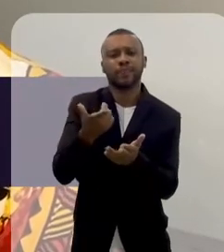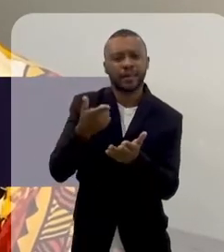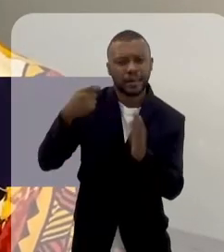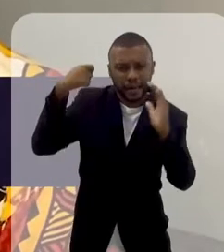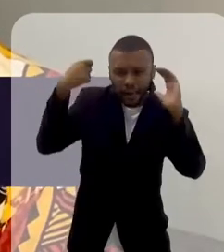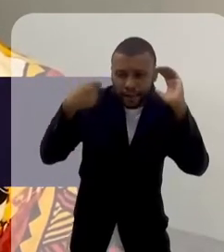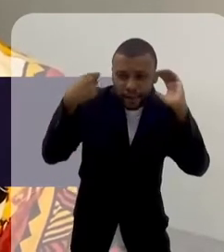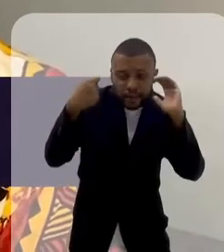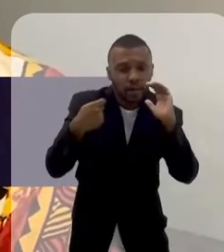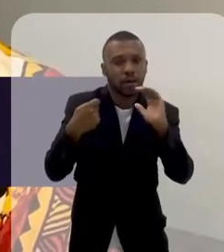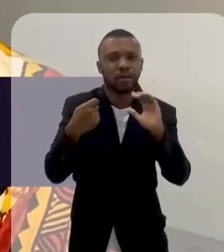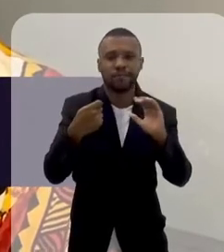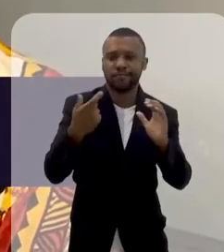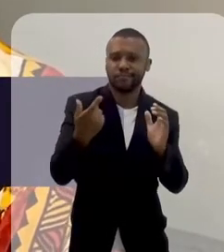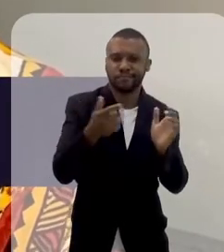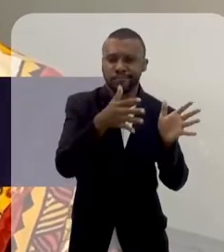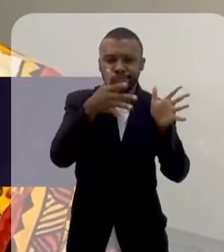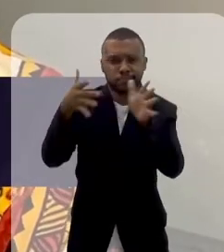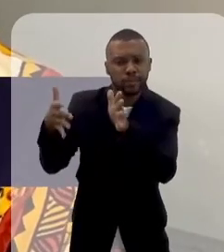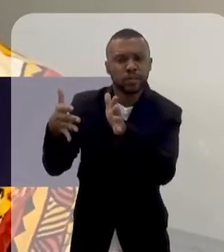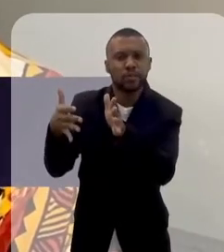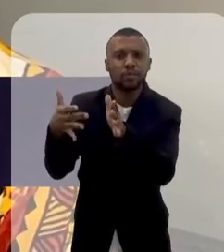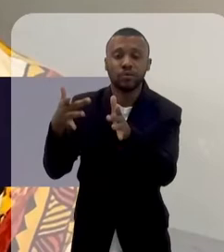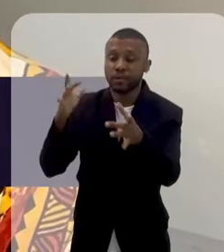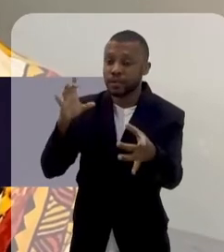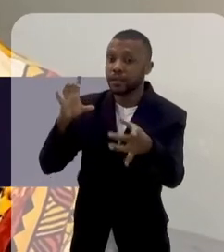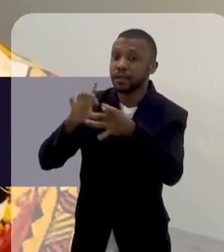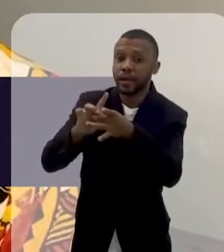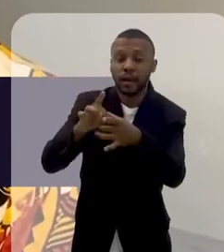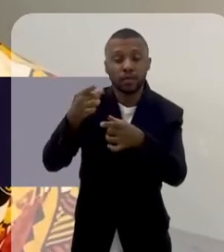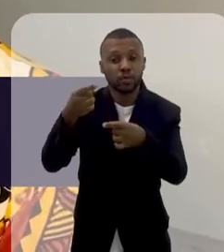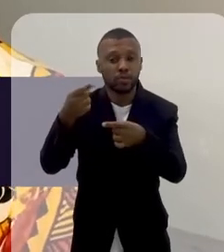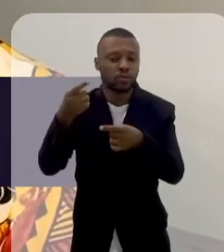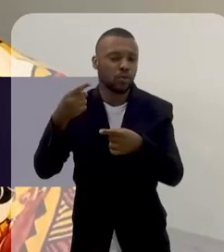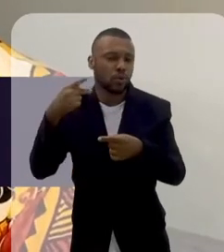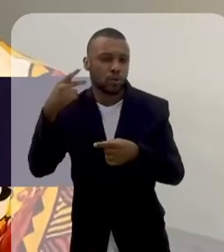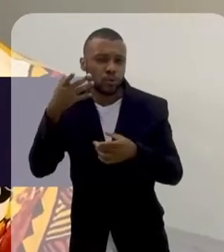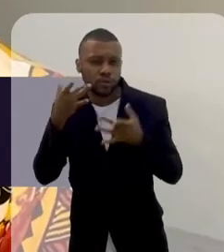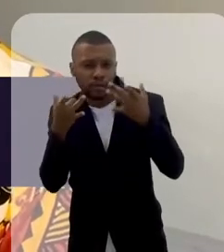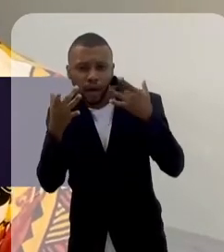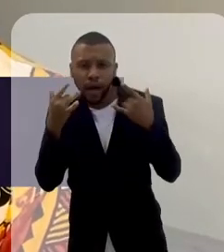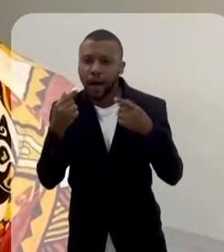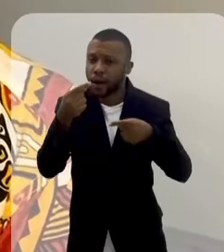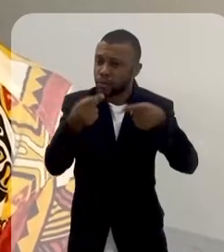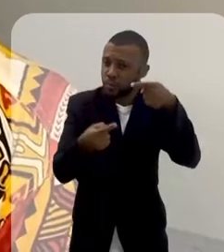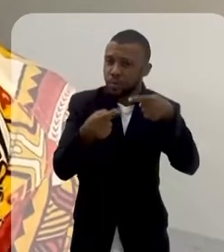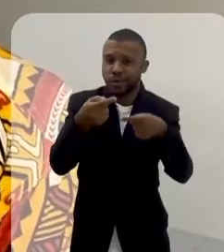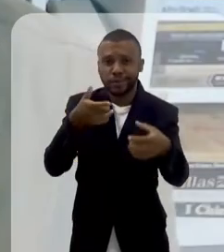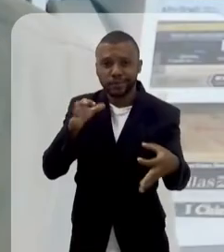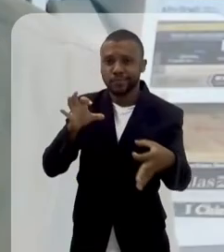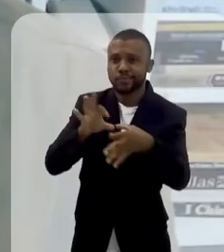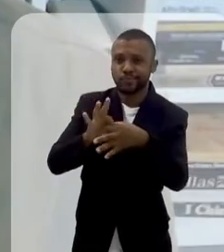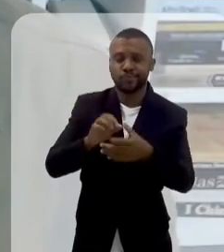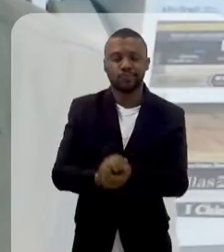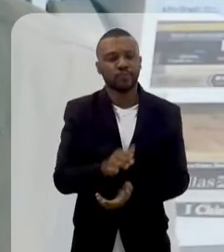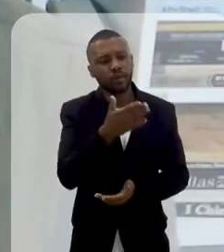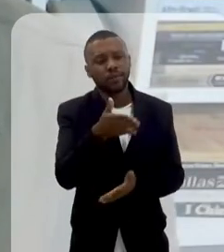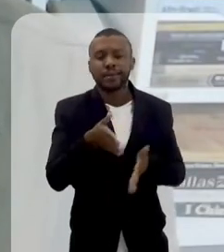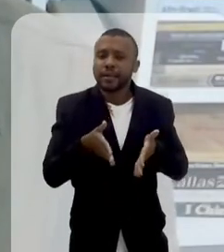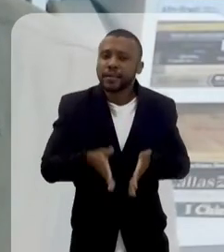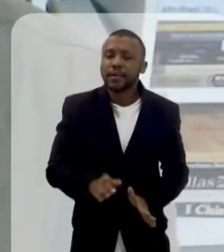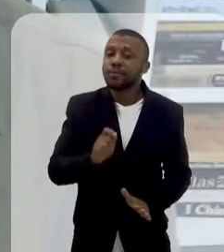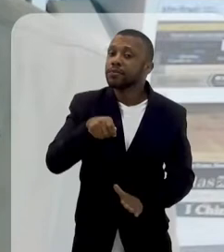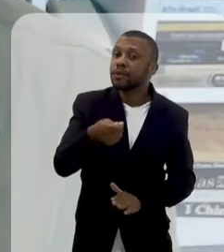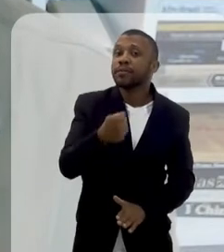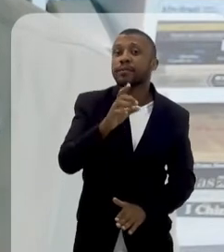porque a gente vive a cultura negra, né? O teatro, a política, é tudo em volta do que a Cutini sempre acredita. Jeff, você nasceu